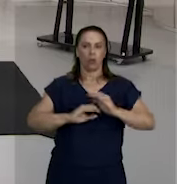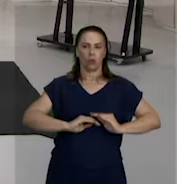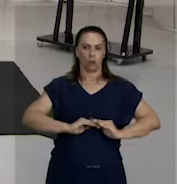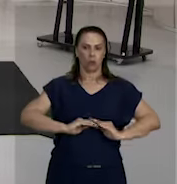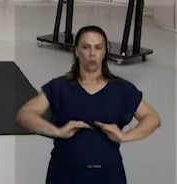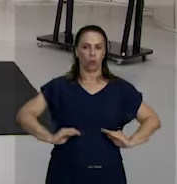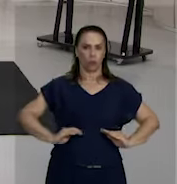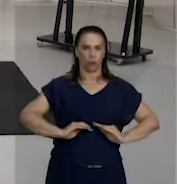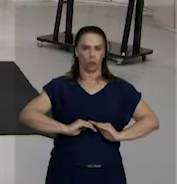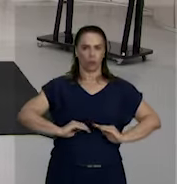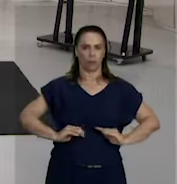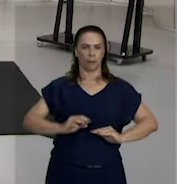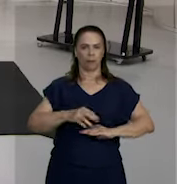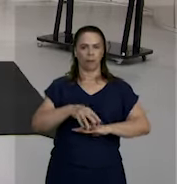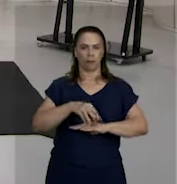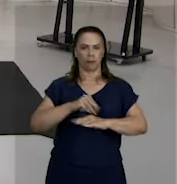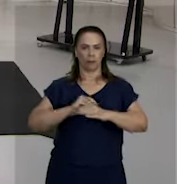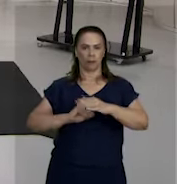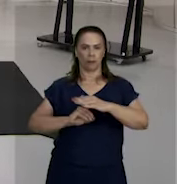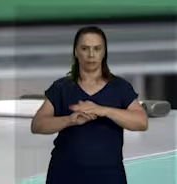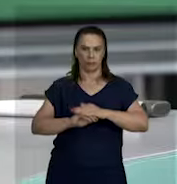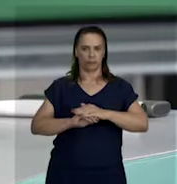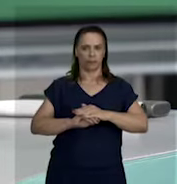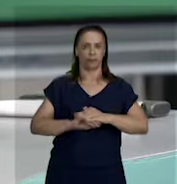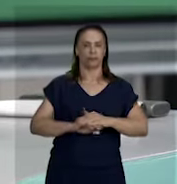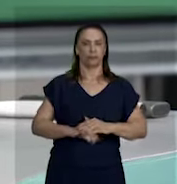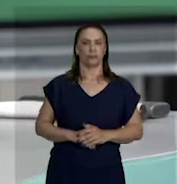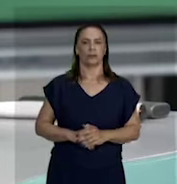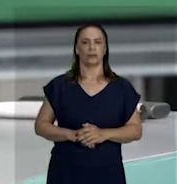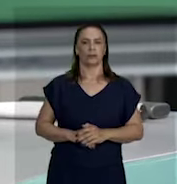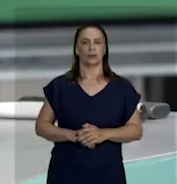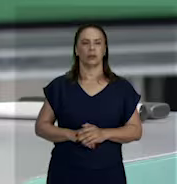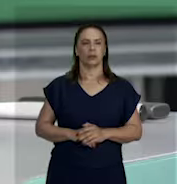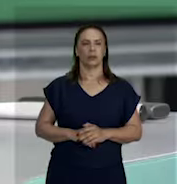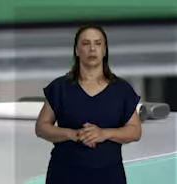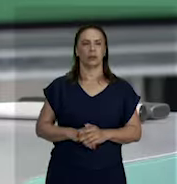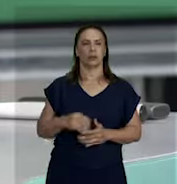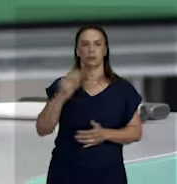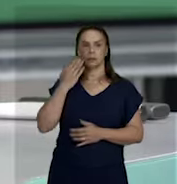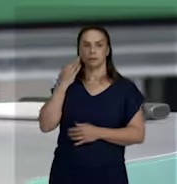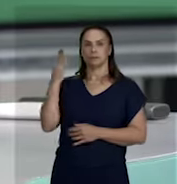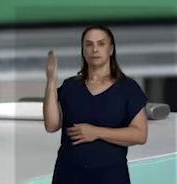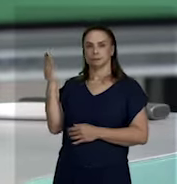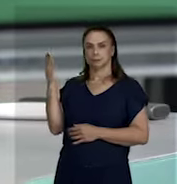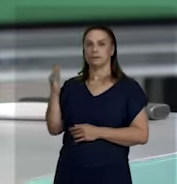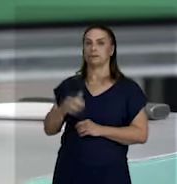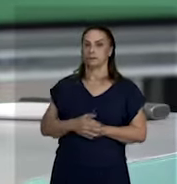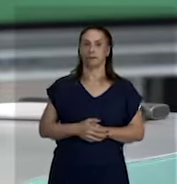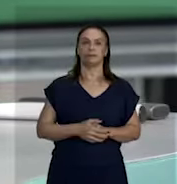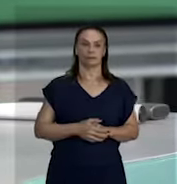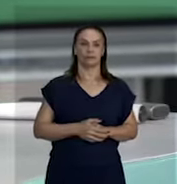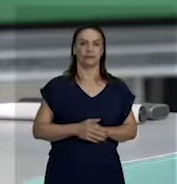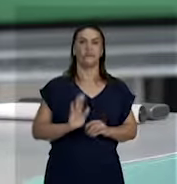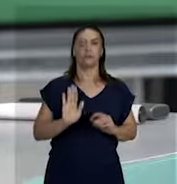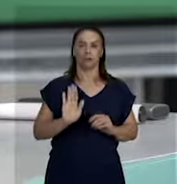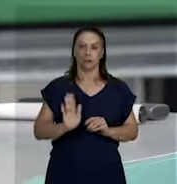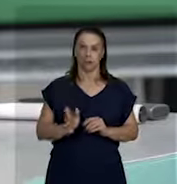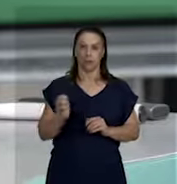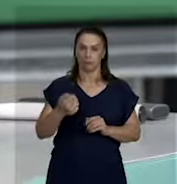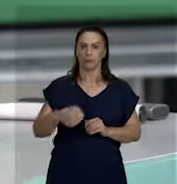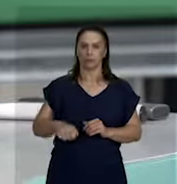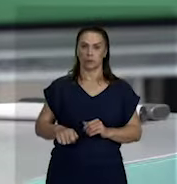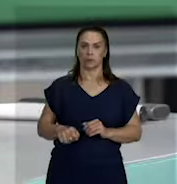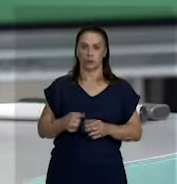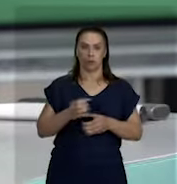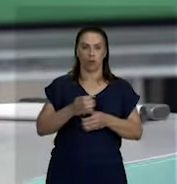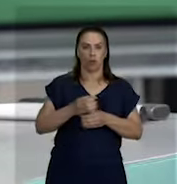olha só, eu coloquei aqui, ó, como vocês podem ver, uma mangueira, que é a mangueira que a gente pode passar o fio elétrico.